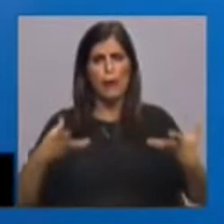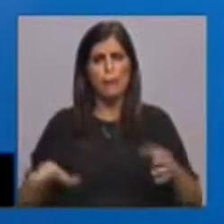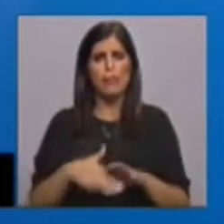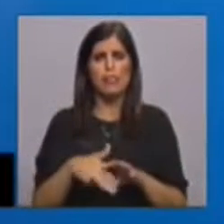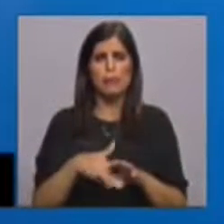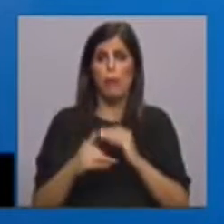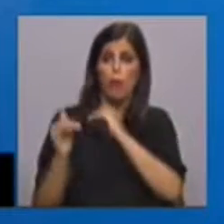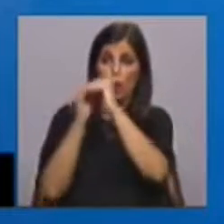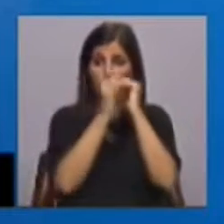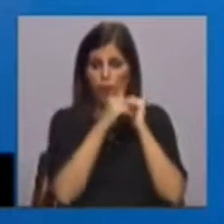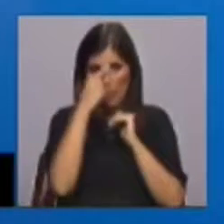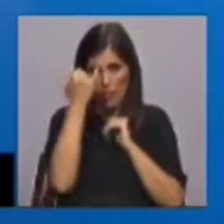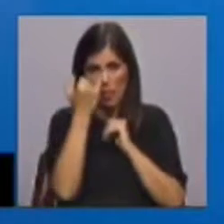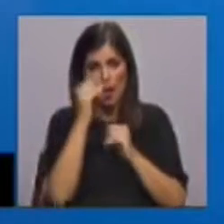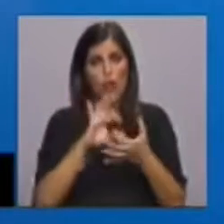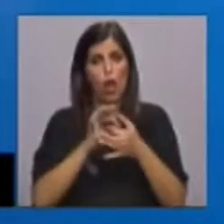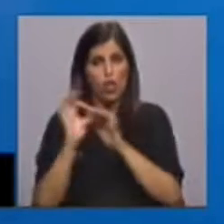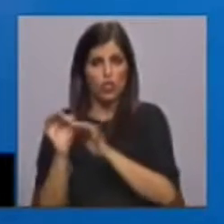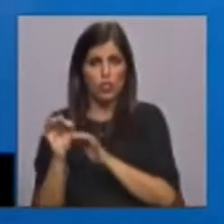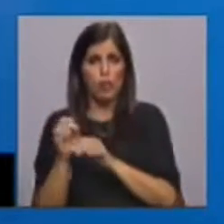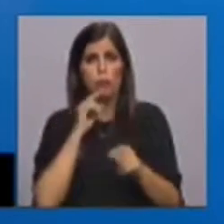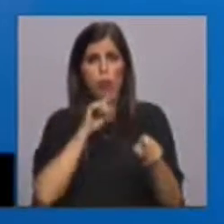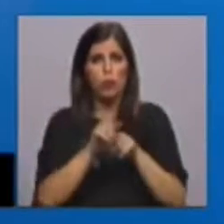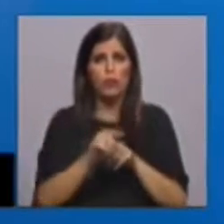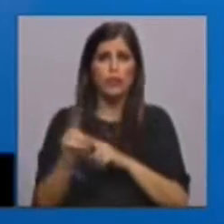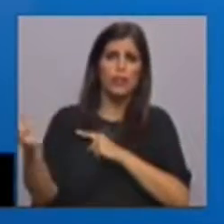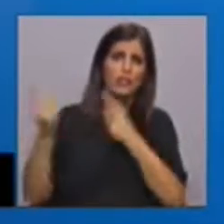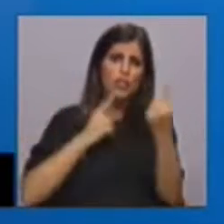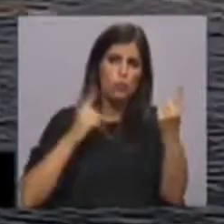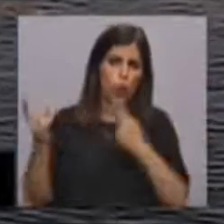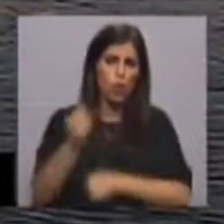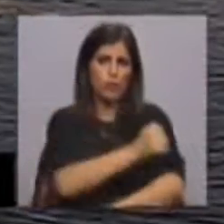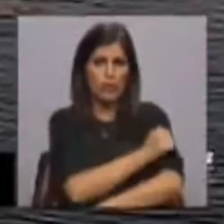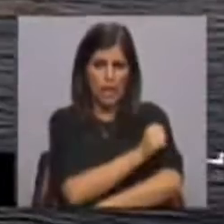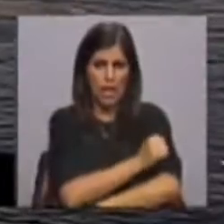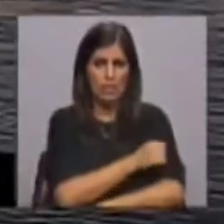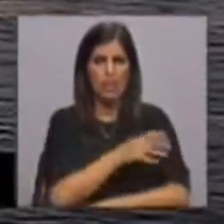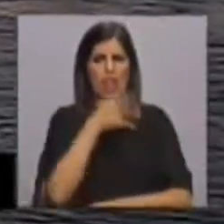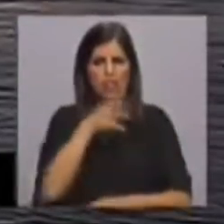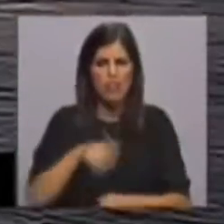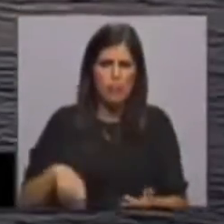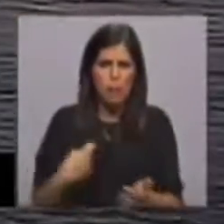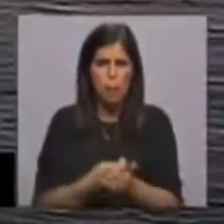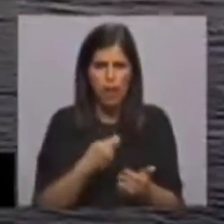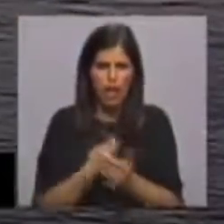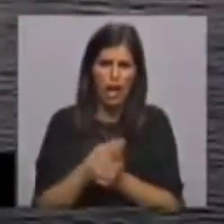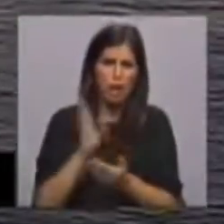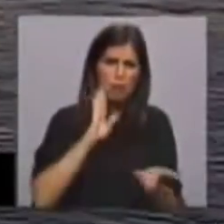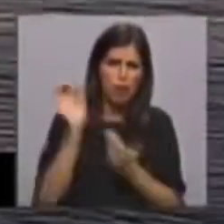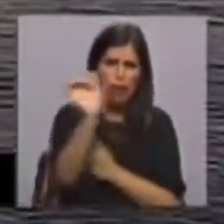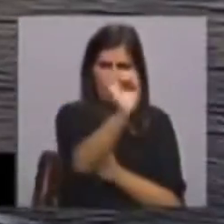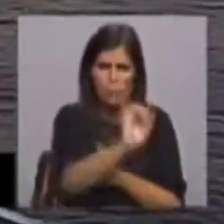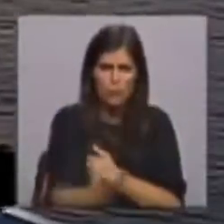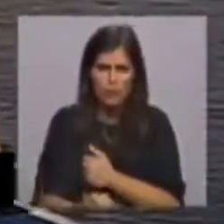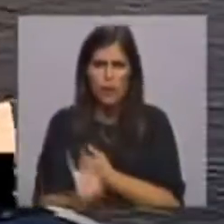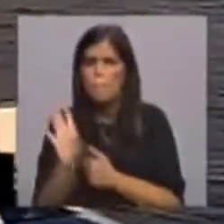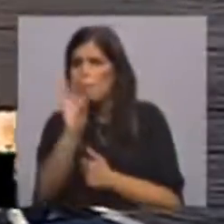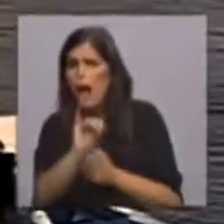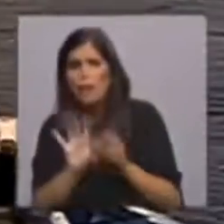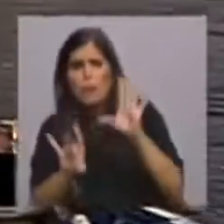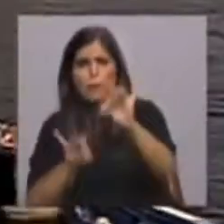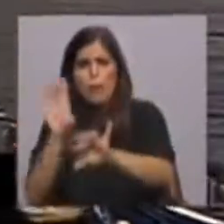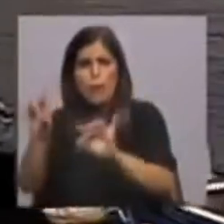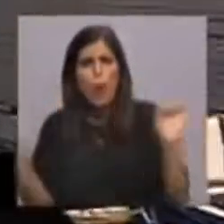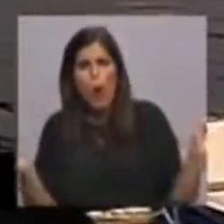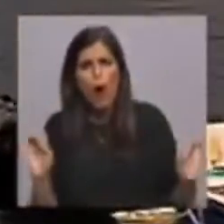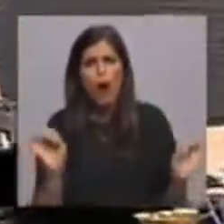cuidar em políticas sociais de habitação transportes o que nos dizem é que vamos pagar o pessoal da limpeza e nós não podemos pensar em mais nada e ainda tem